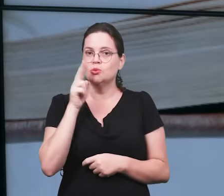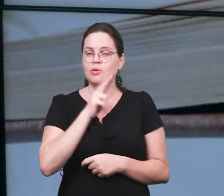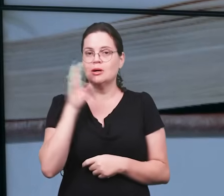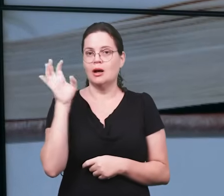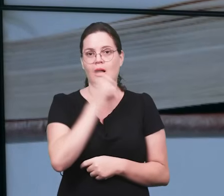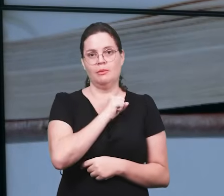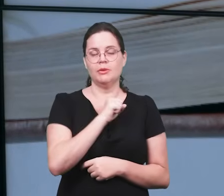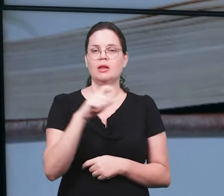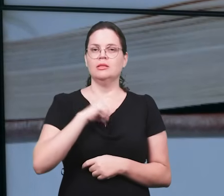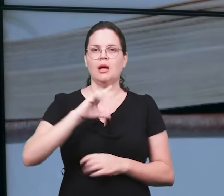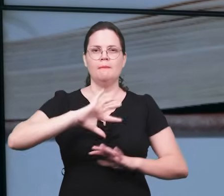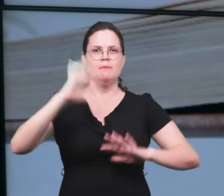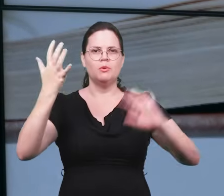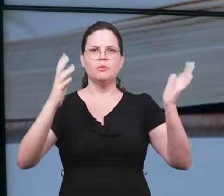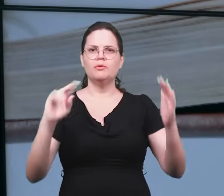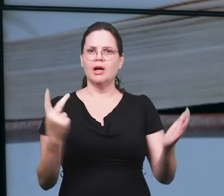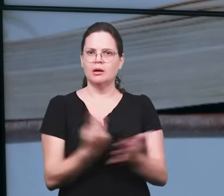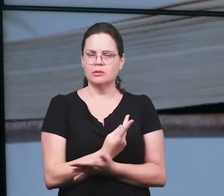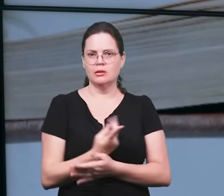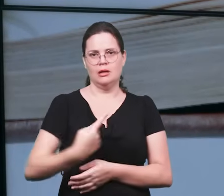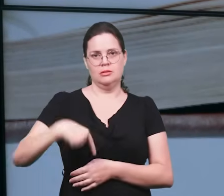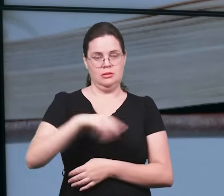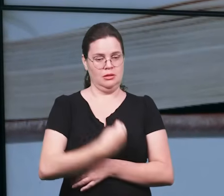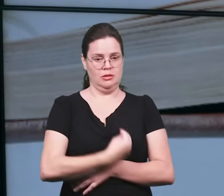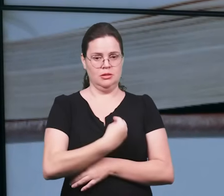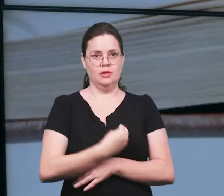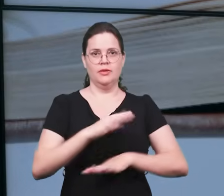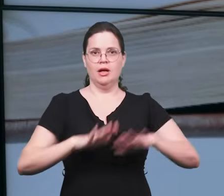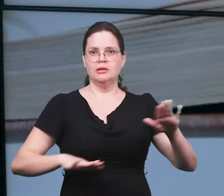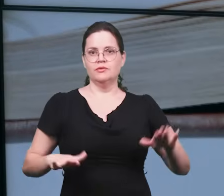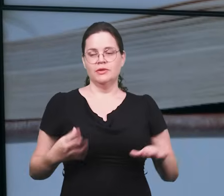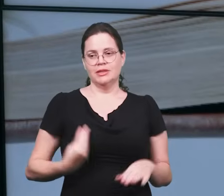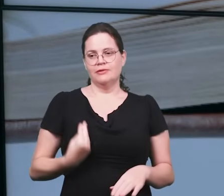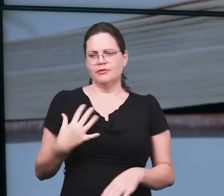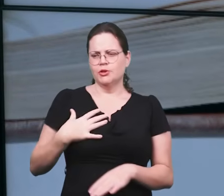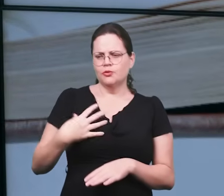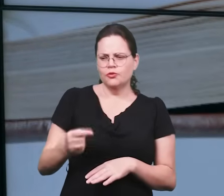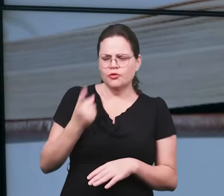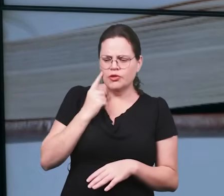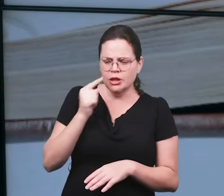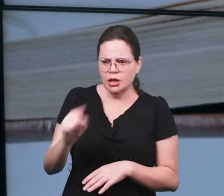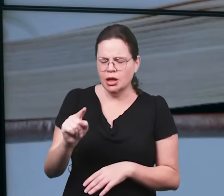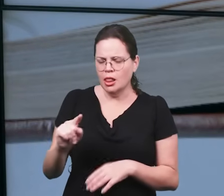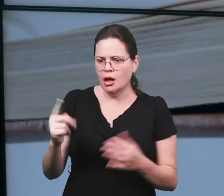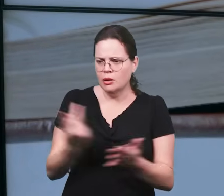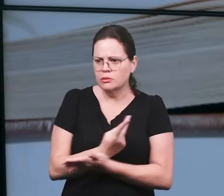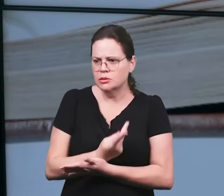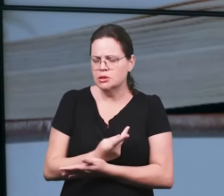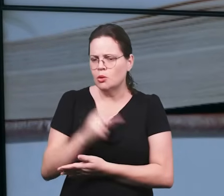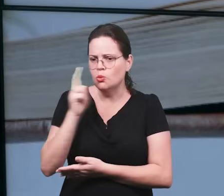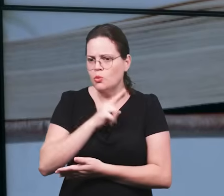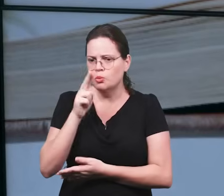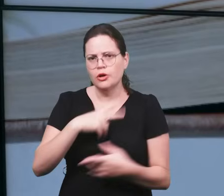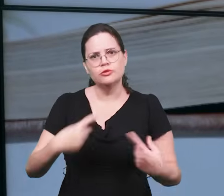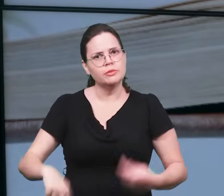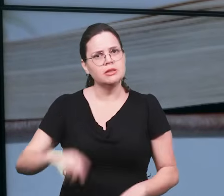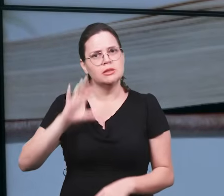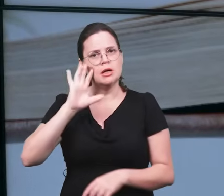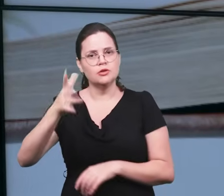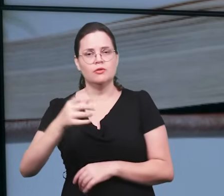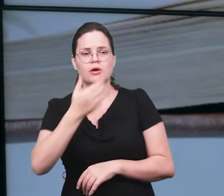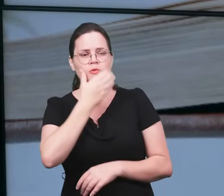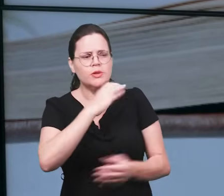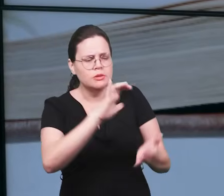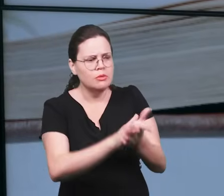Há situações que surgem, às vezes na vida dos nossos filhos, às vezes na vida do nosso esposo, que requer